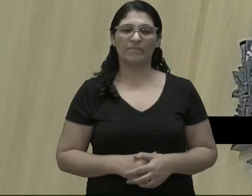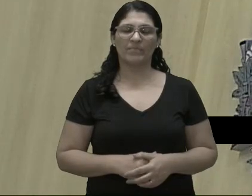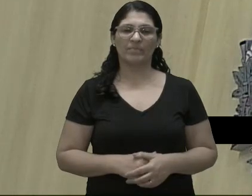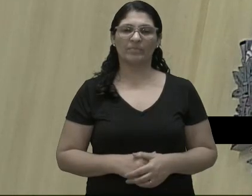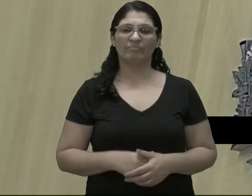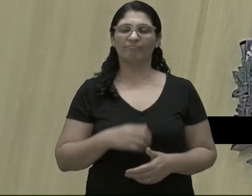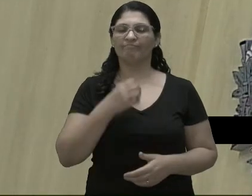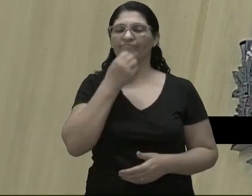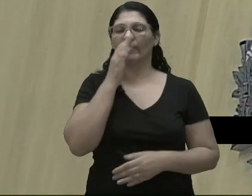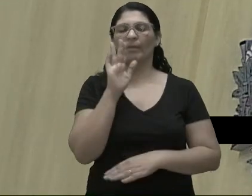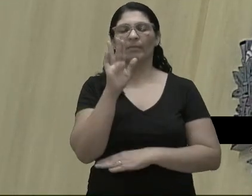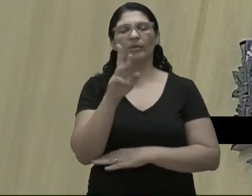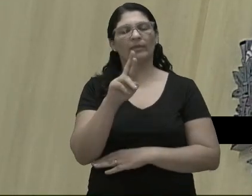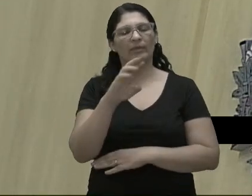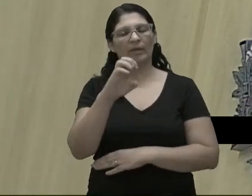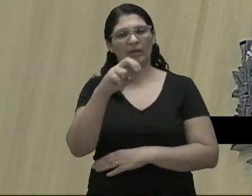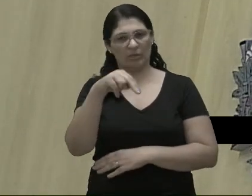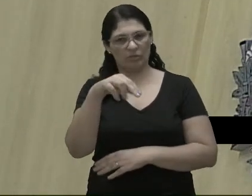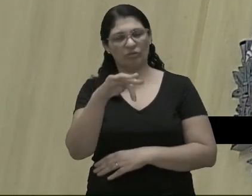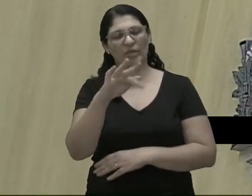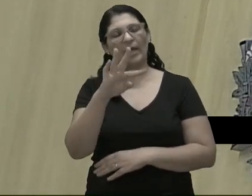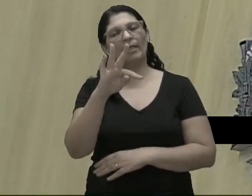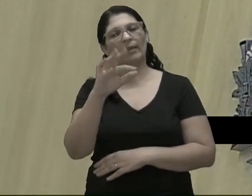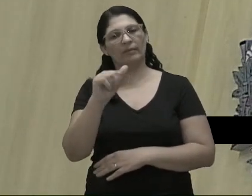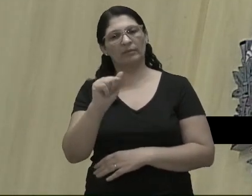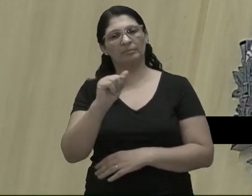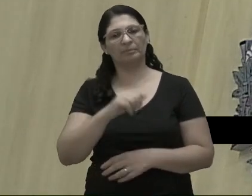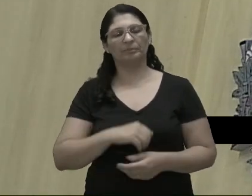Boa tarde, Renata. Boa tarde, vereador.